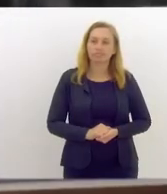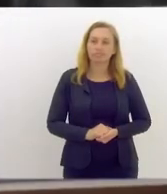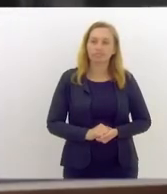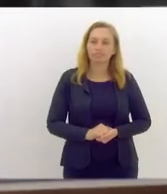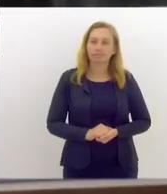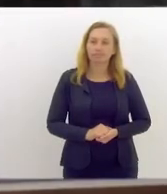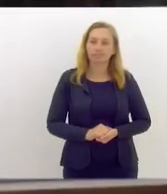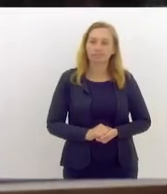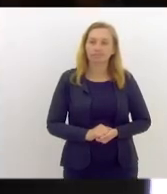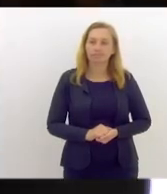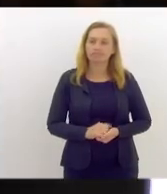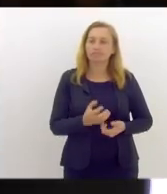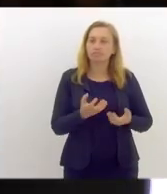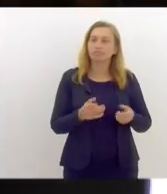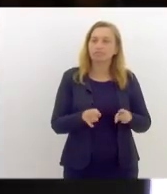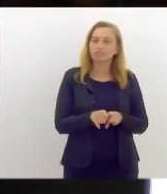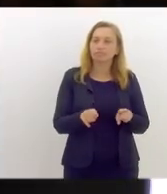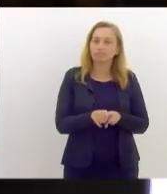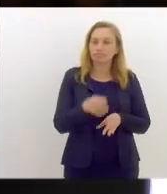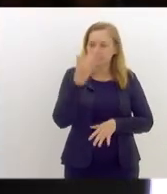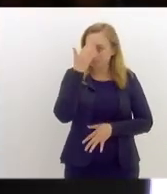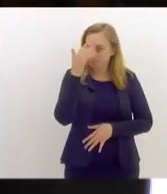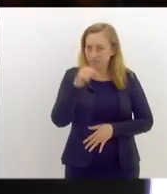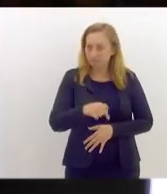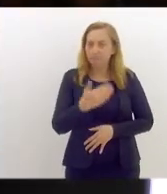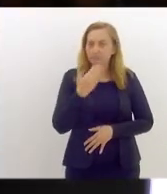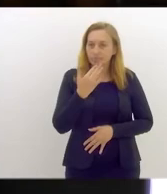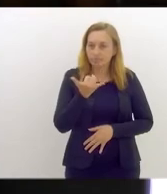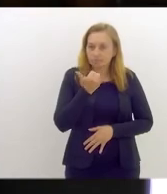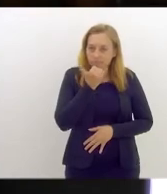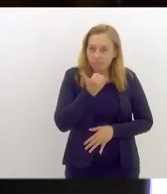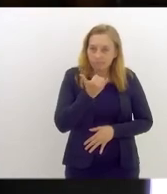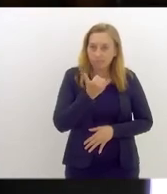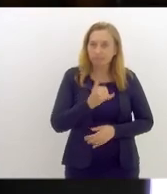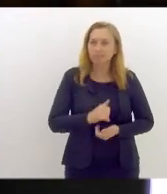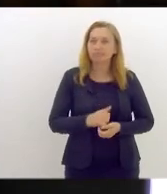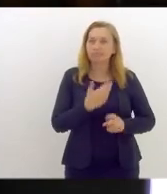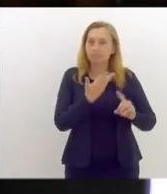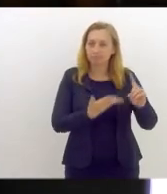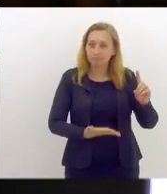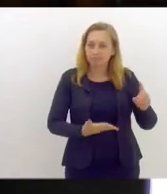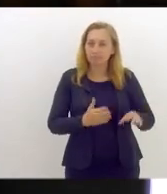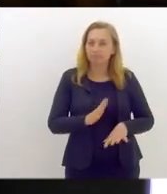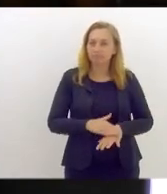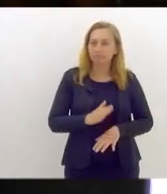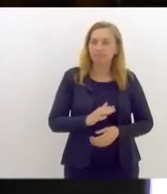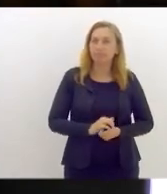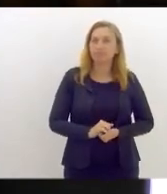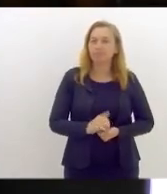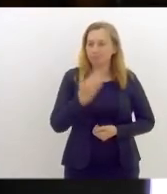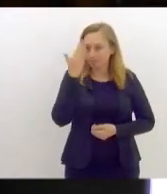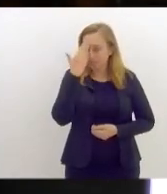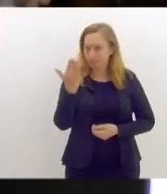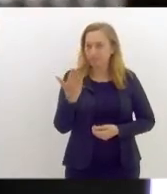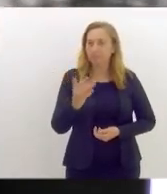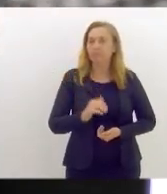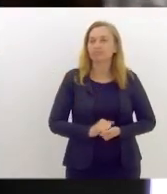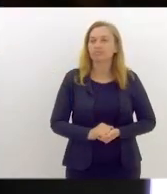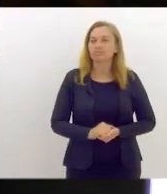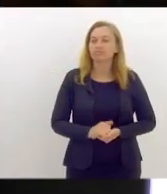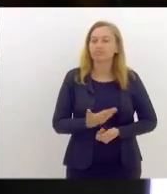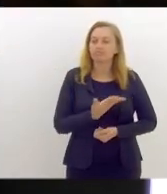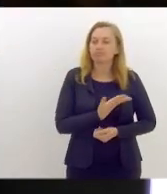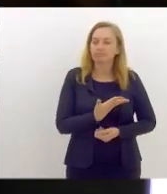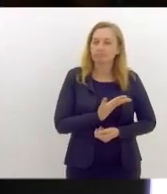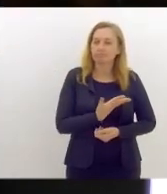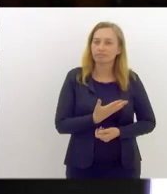e queria também agradecer aqui e pedindo desculpas aos demais homenageados né mas agradecer aqui de coração ao meu